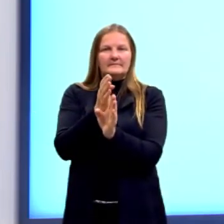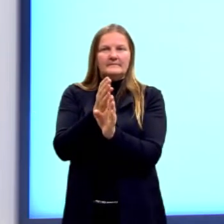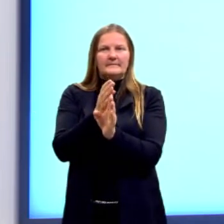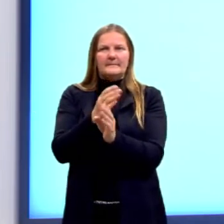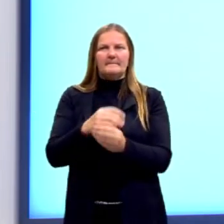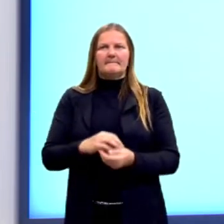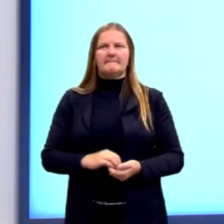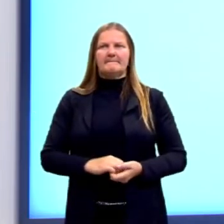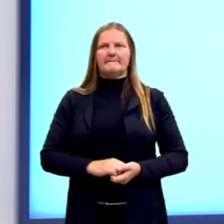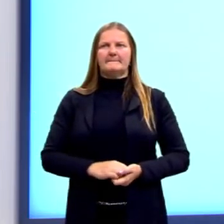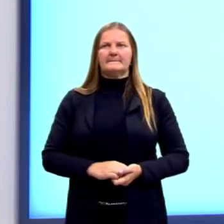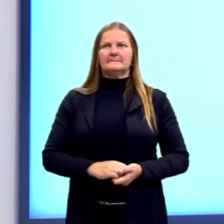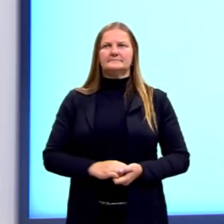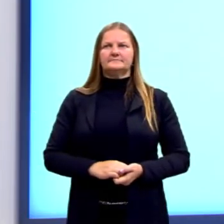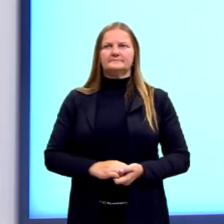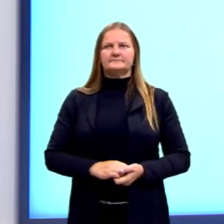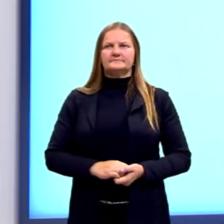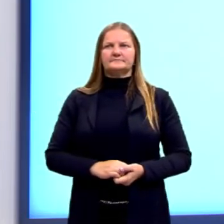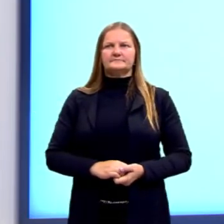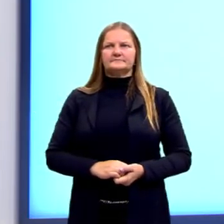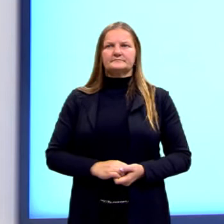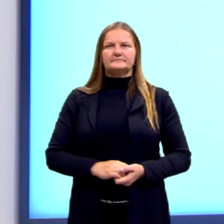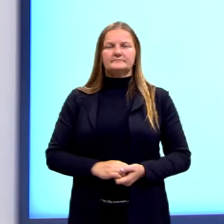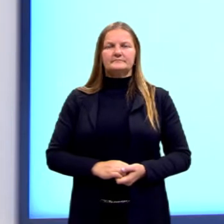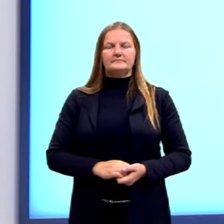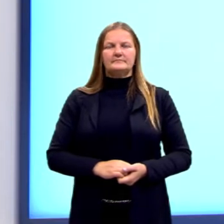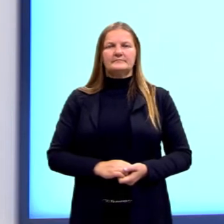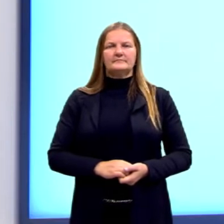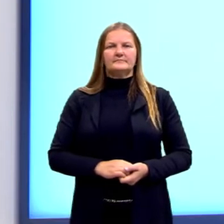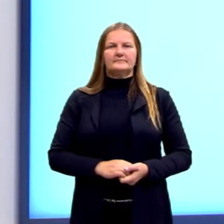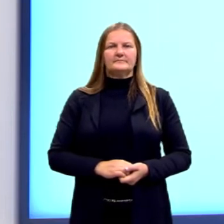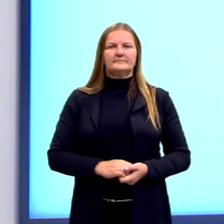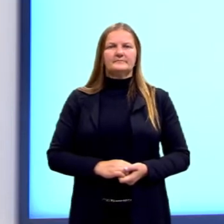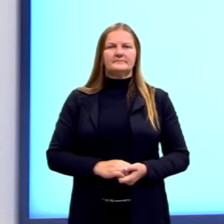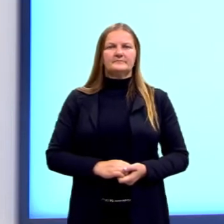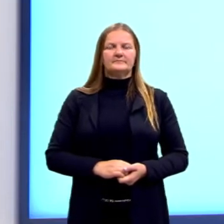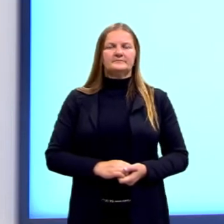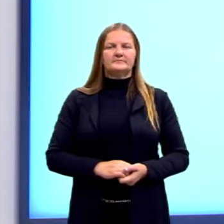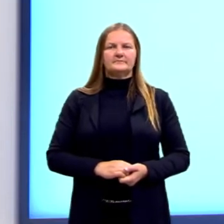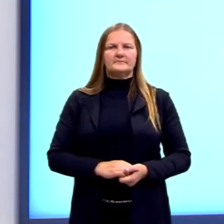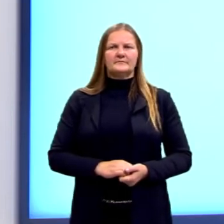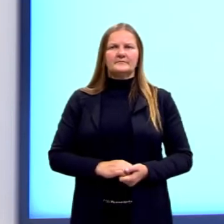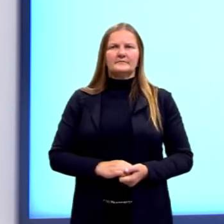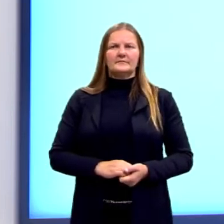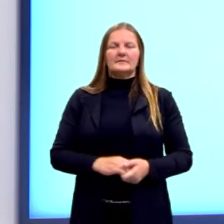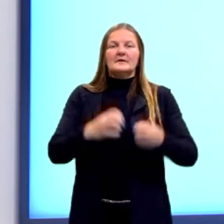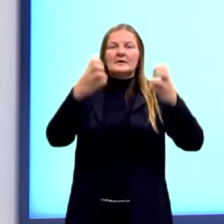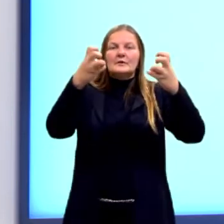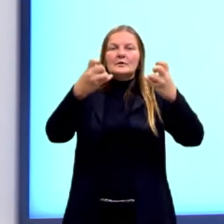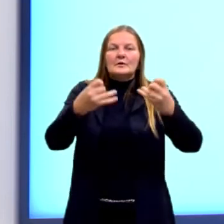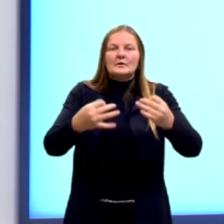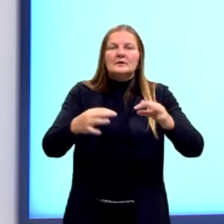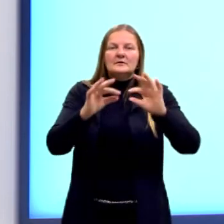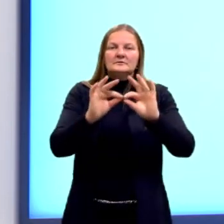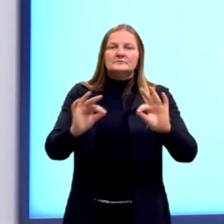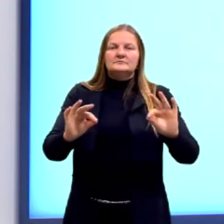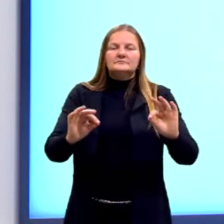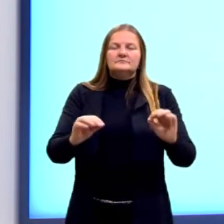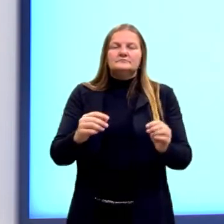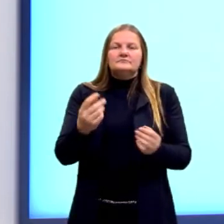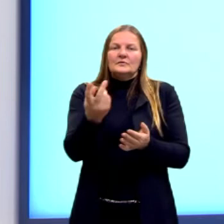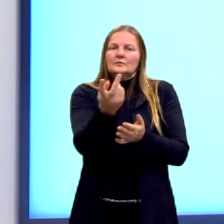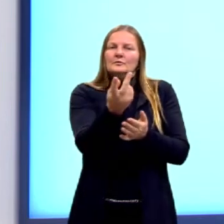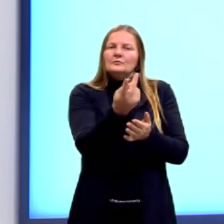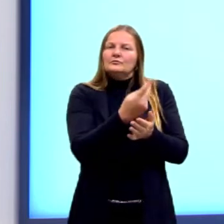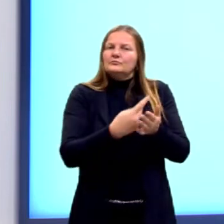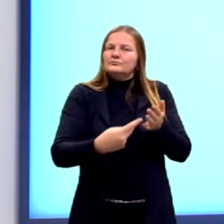é maior tá então é que o potência maior de novo Tá bom então para simplificar né Essa forma